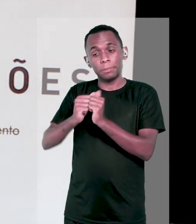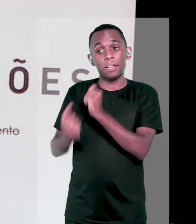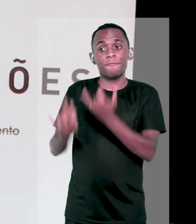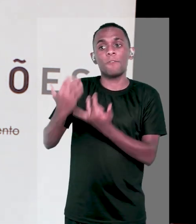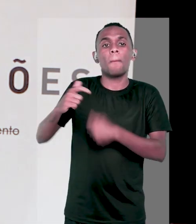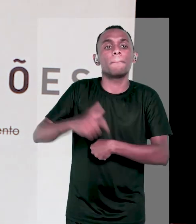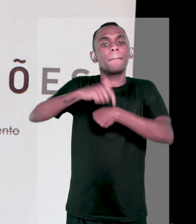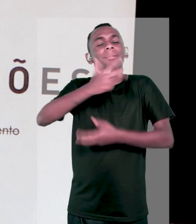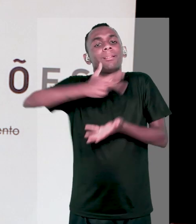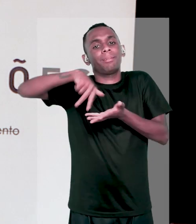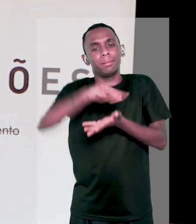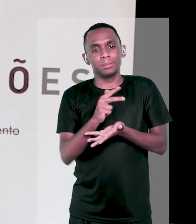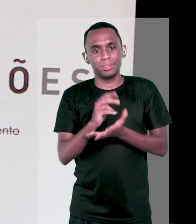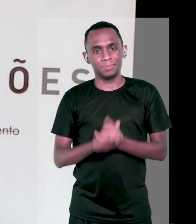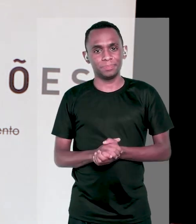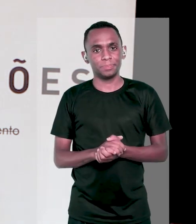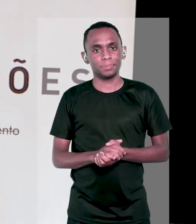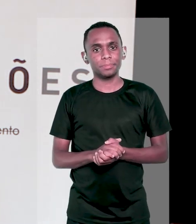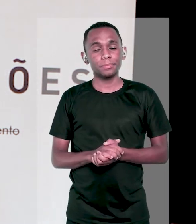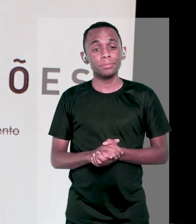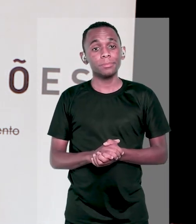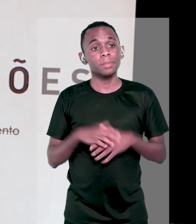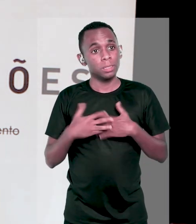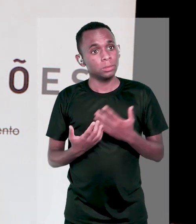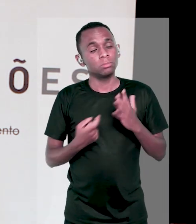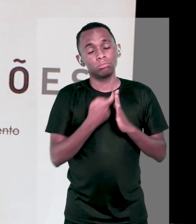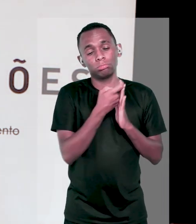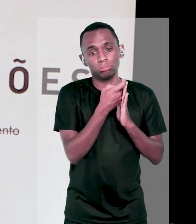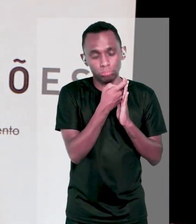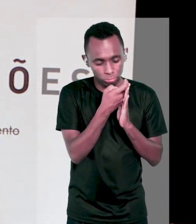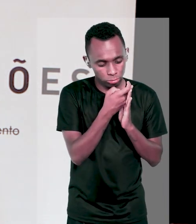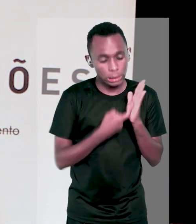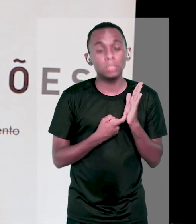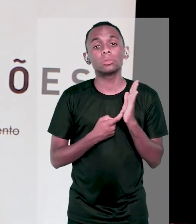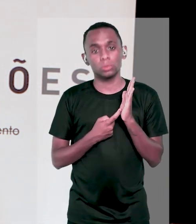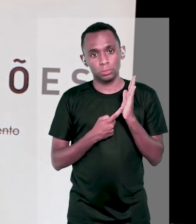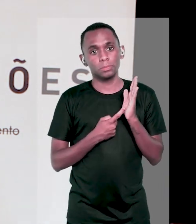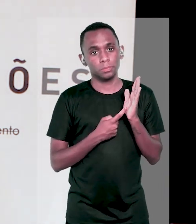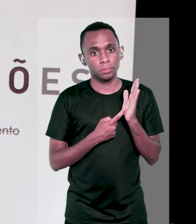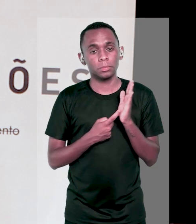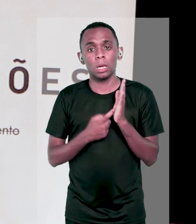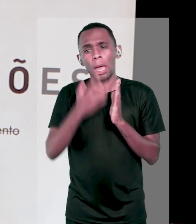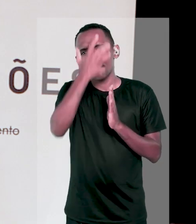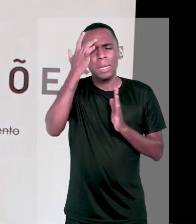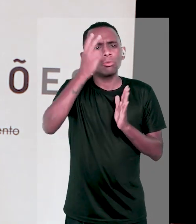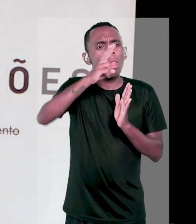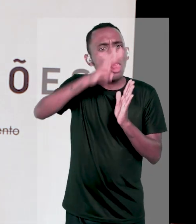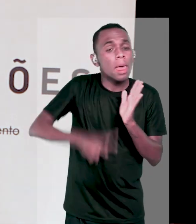participar de uma admiração coletiva porque é isso que o Valéry faz ele descreve com